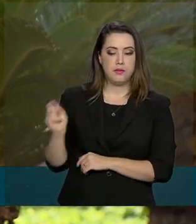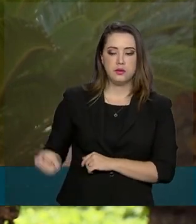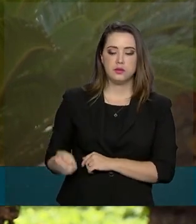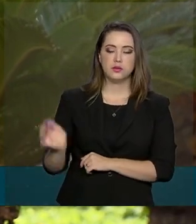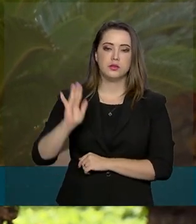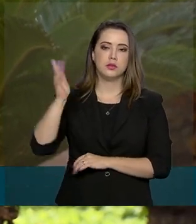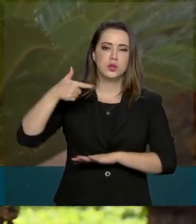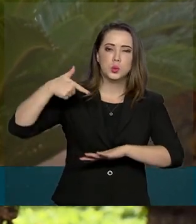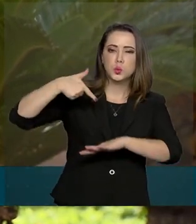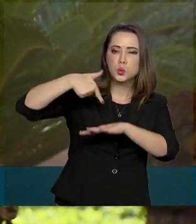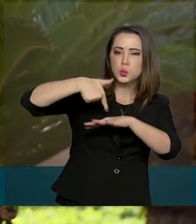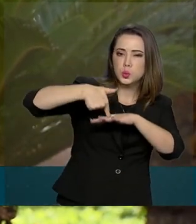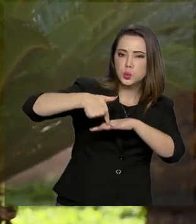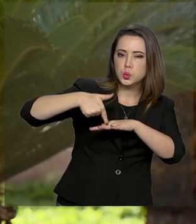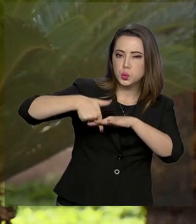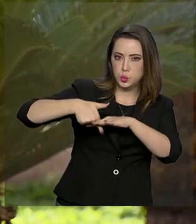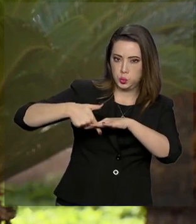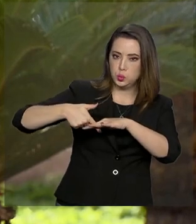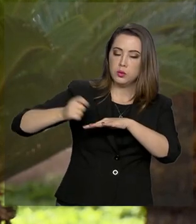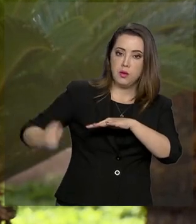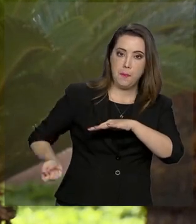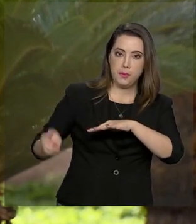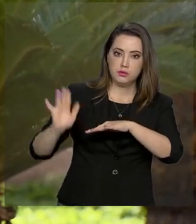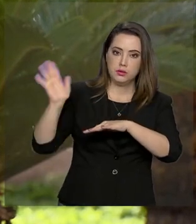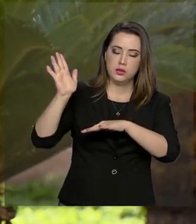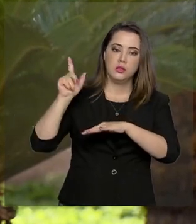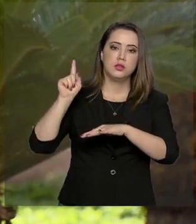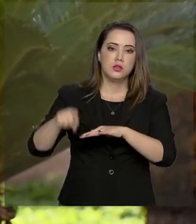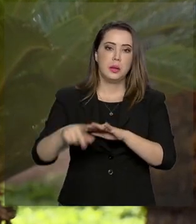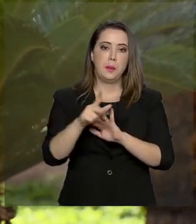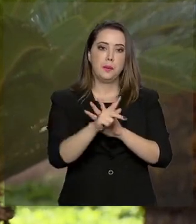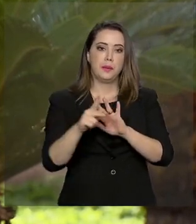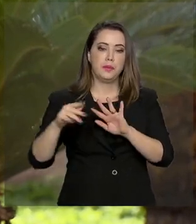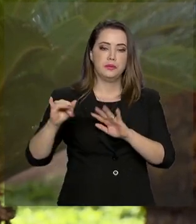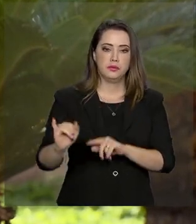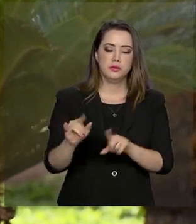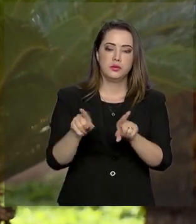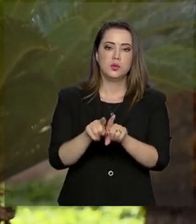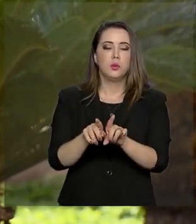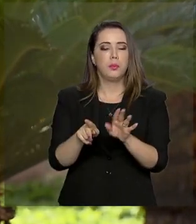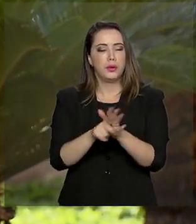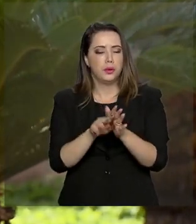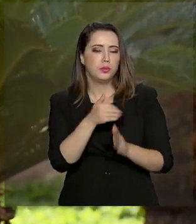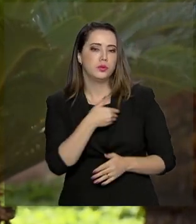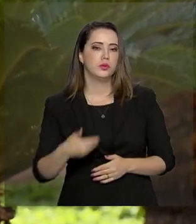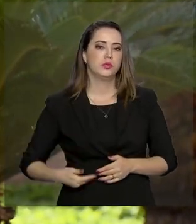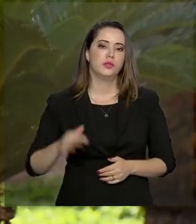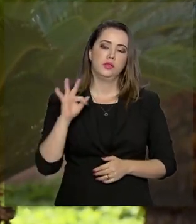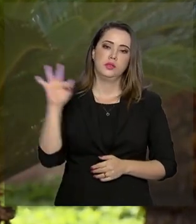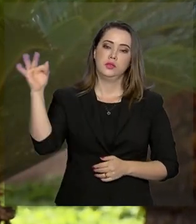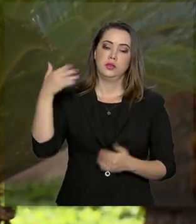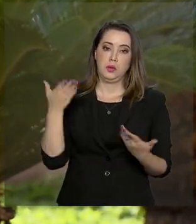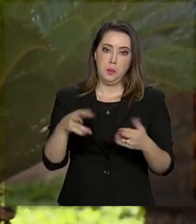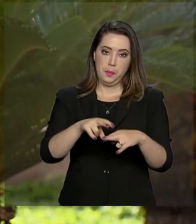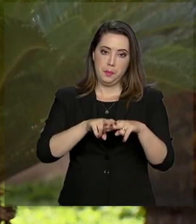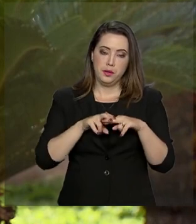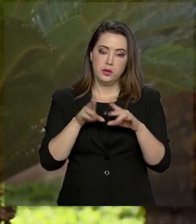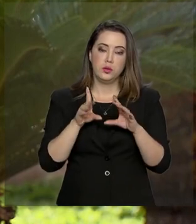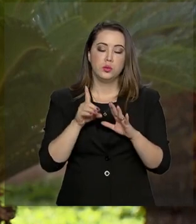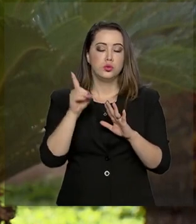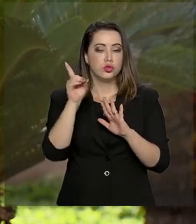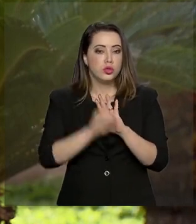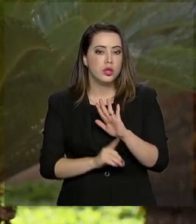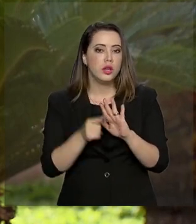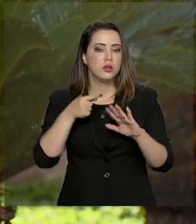do programa de parcerias de investimentos, que é o programa de concessões e privatizações do governo federal. Pelo direito de explorar